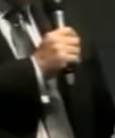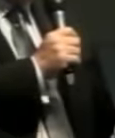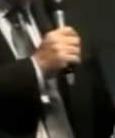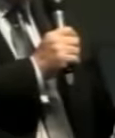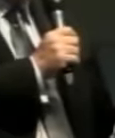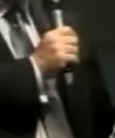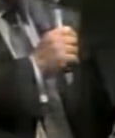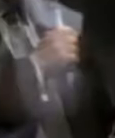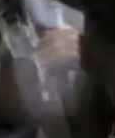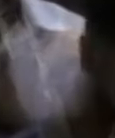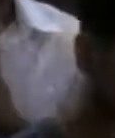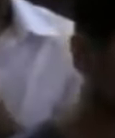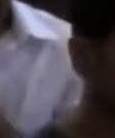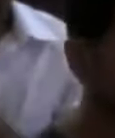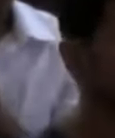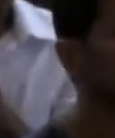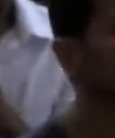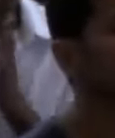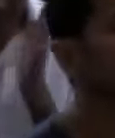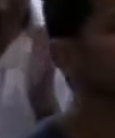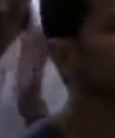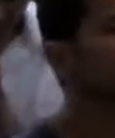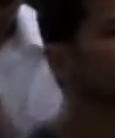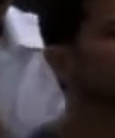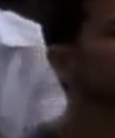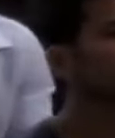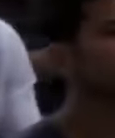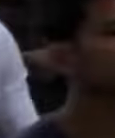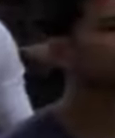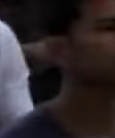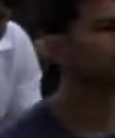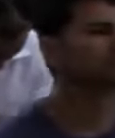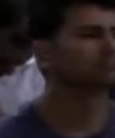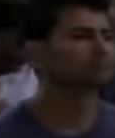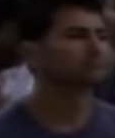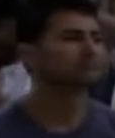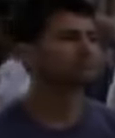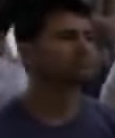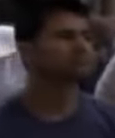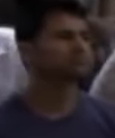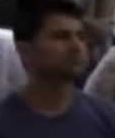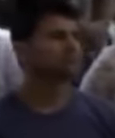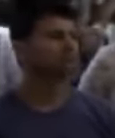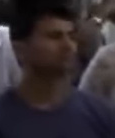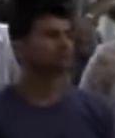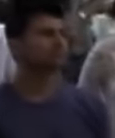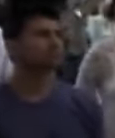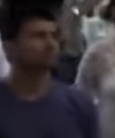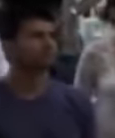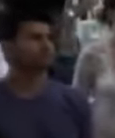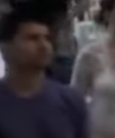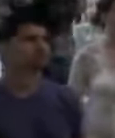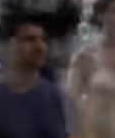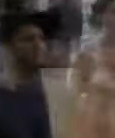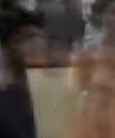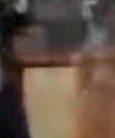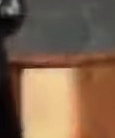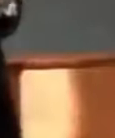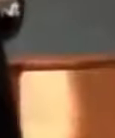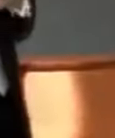amém e amém amém a gente vai terminar esse culto cantando e se você puder dar um